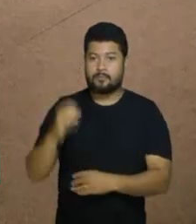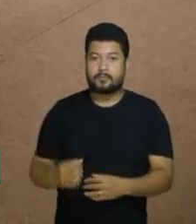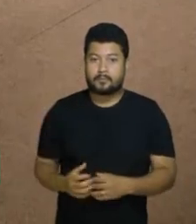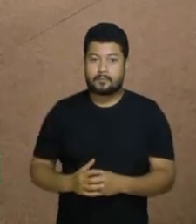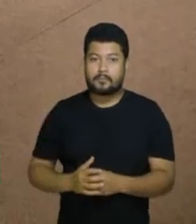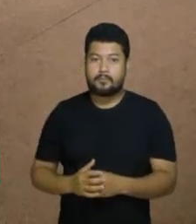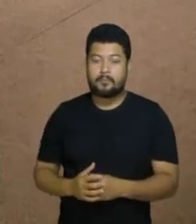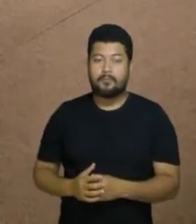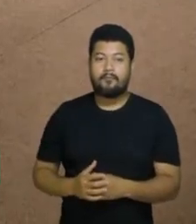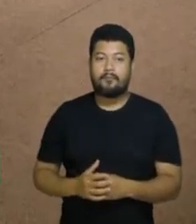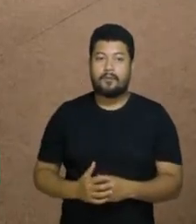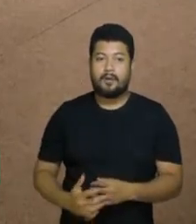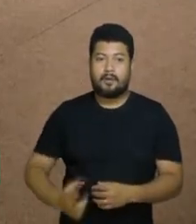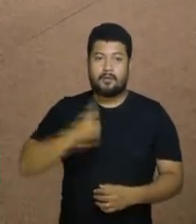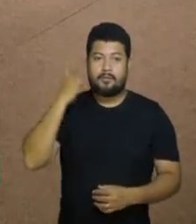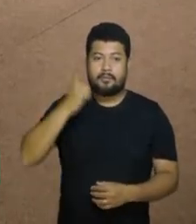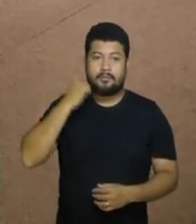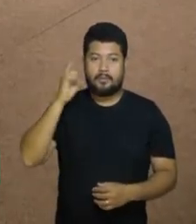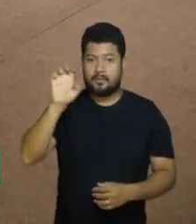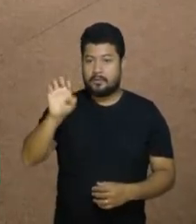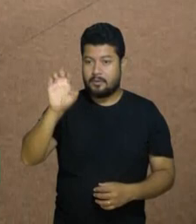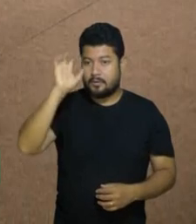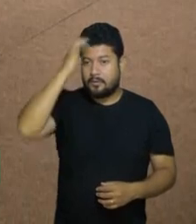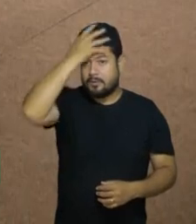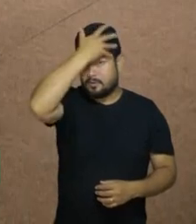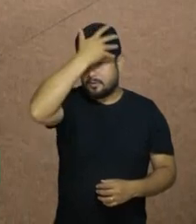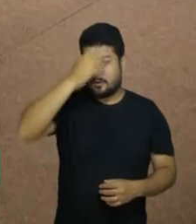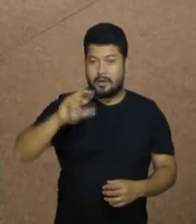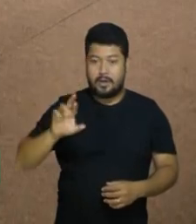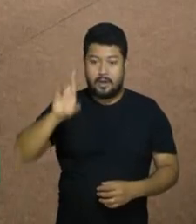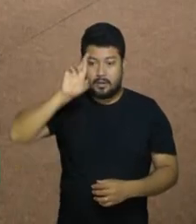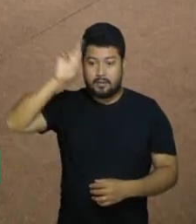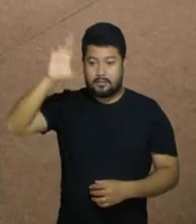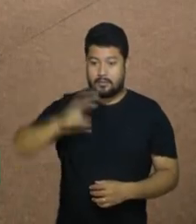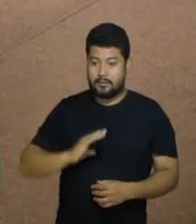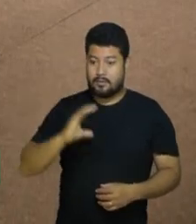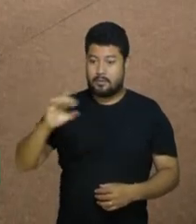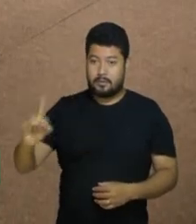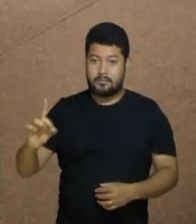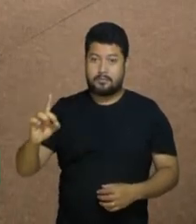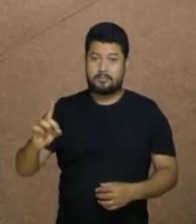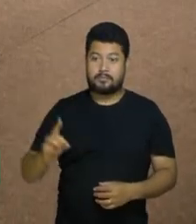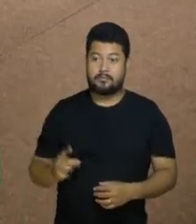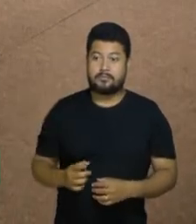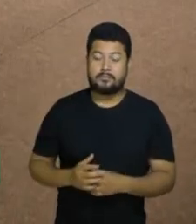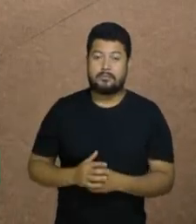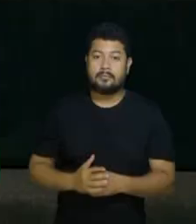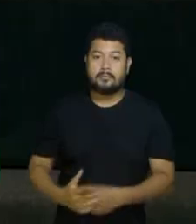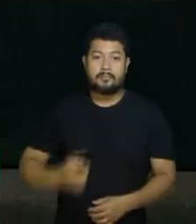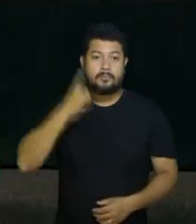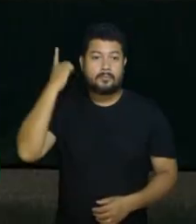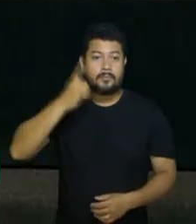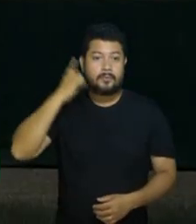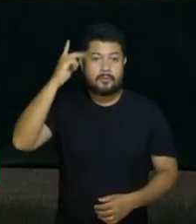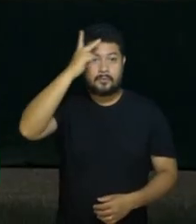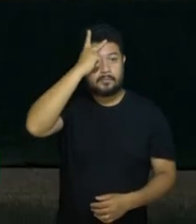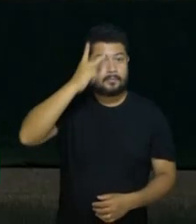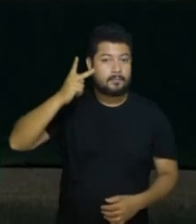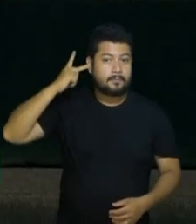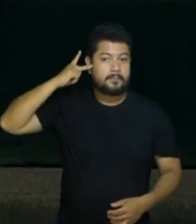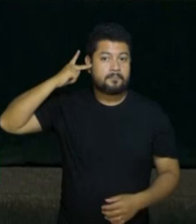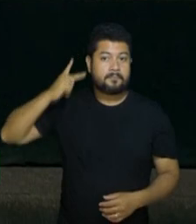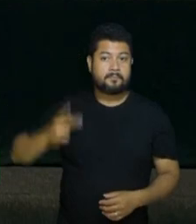deputado Emerson Stein, que é o coordenador da bancada do Vale, deputado Emerson, a deputada Paulinha, que está